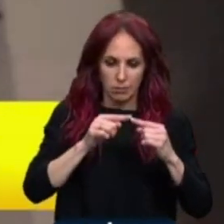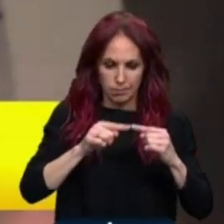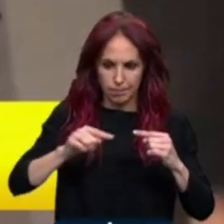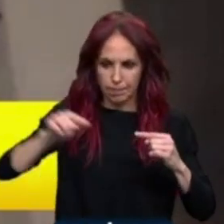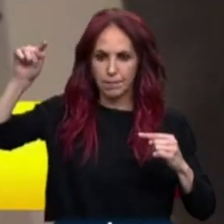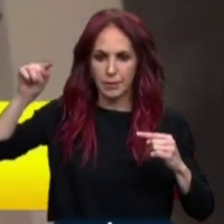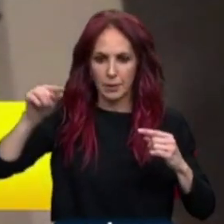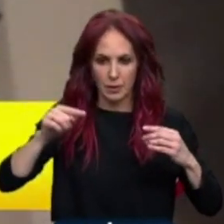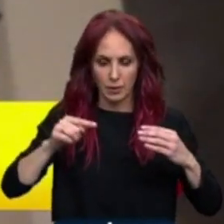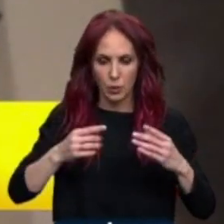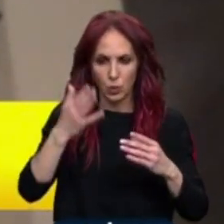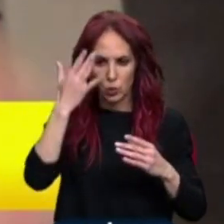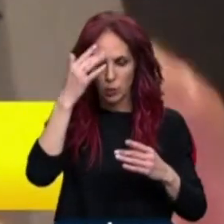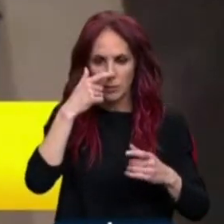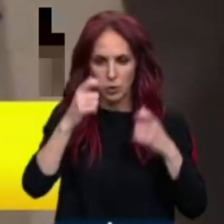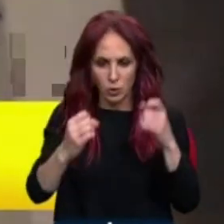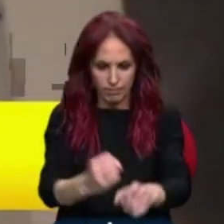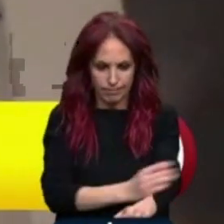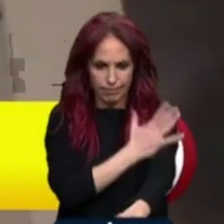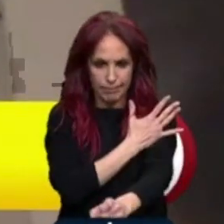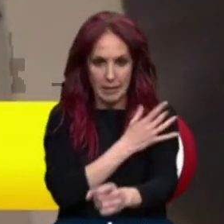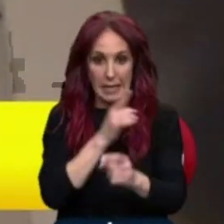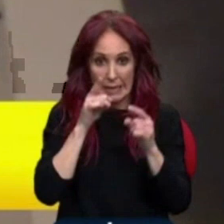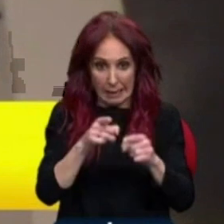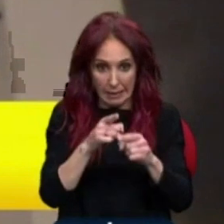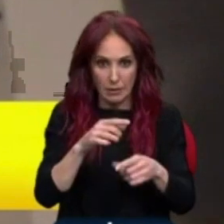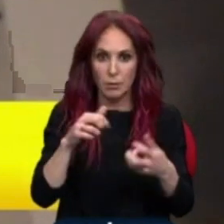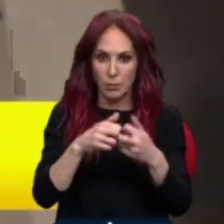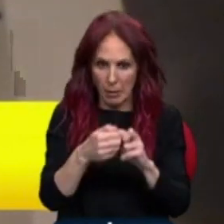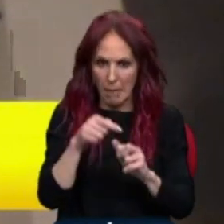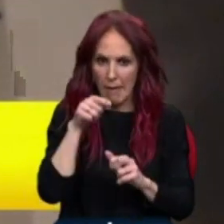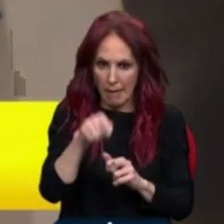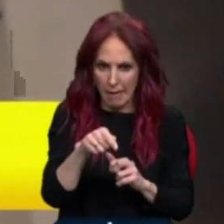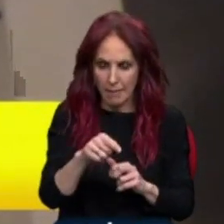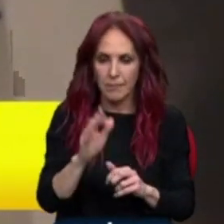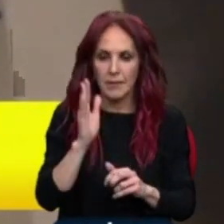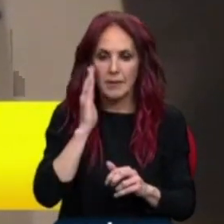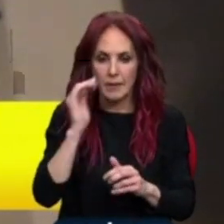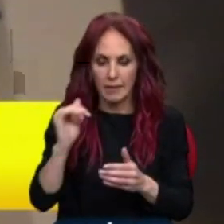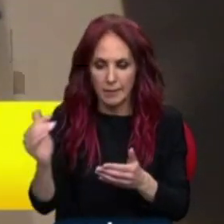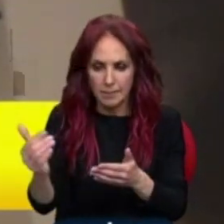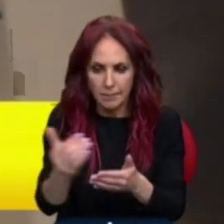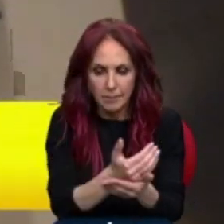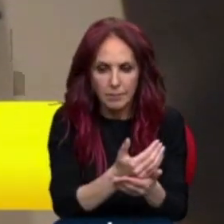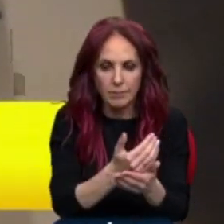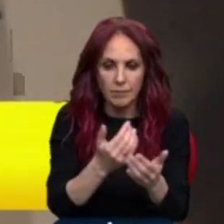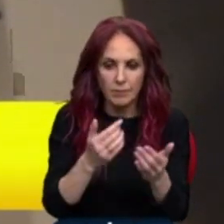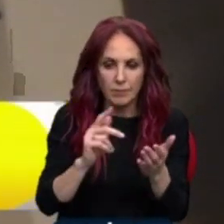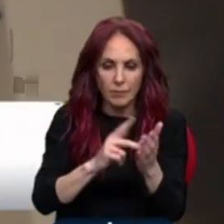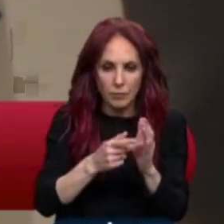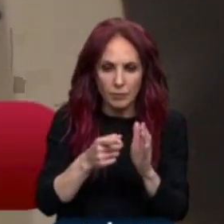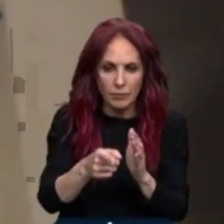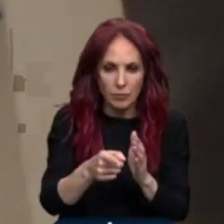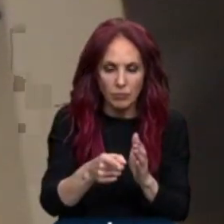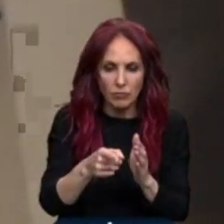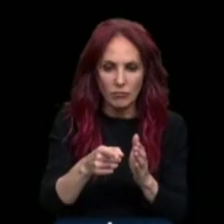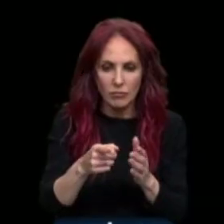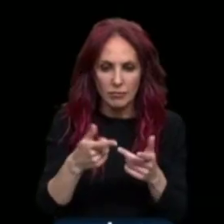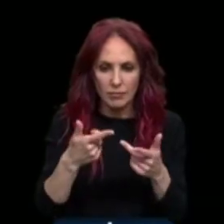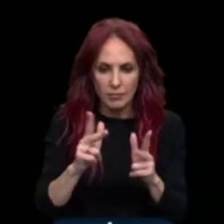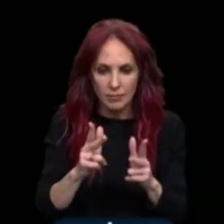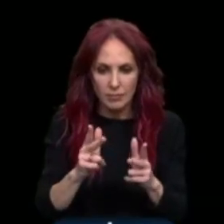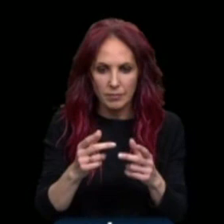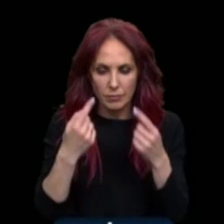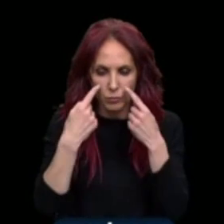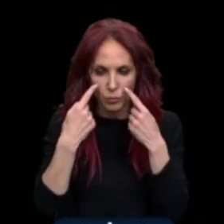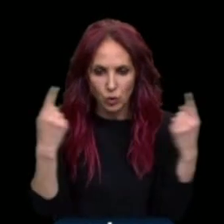exponencial do número de infectados, e isso é que é o drama. Vou tentar, recorrendo aqui à tecnologia disponível,